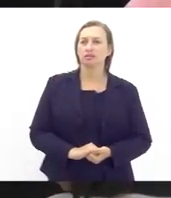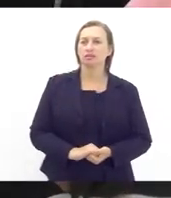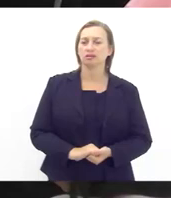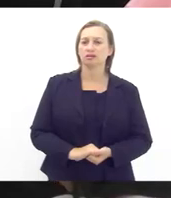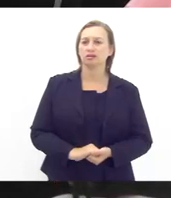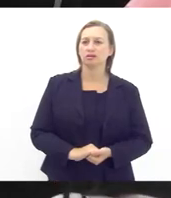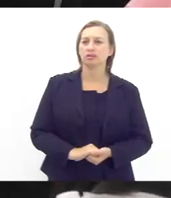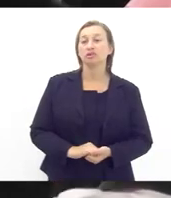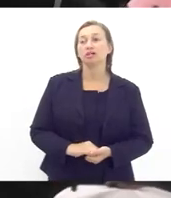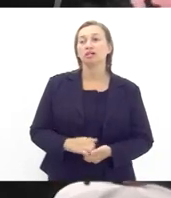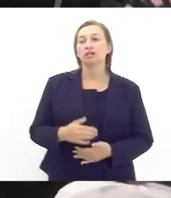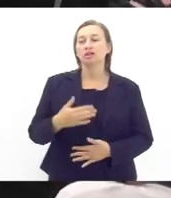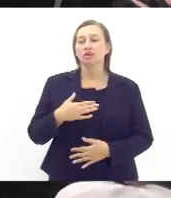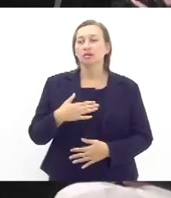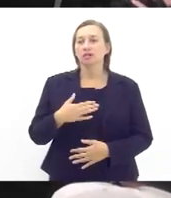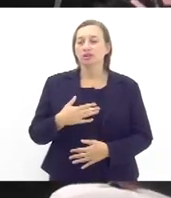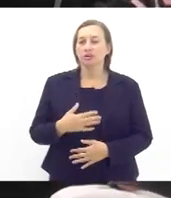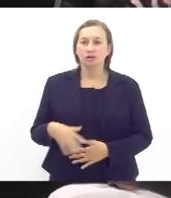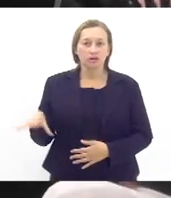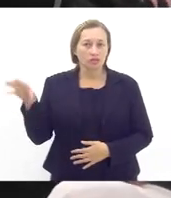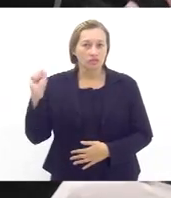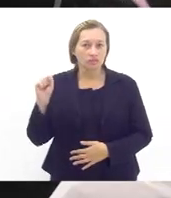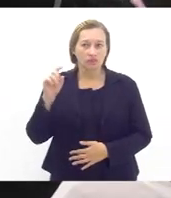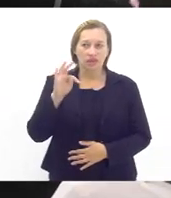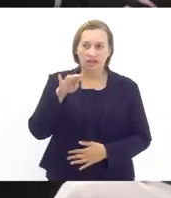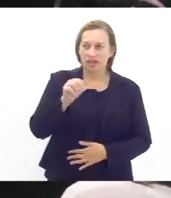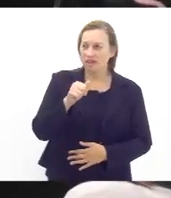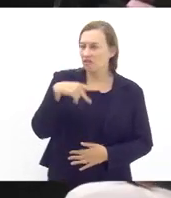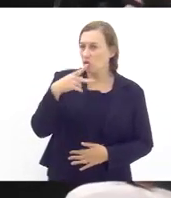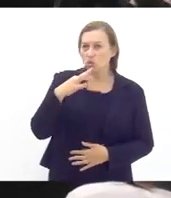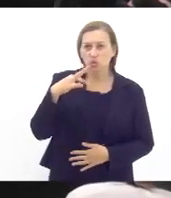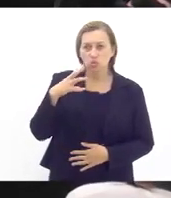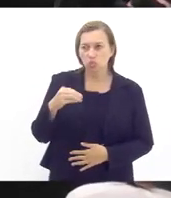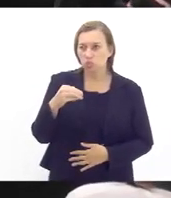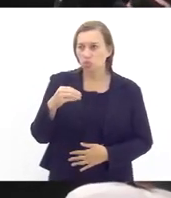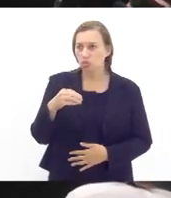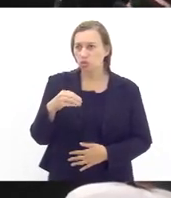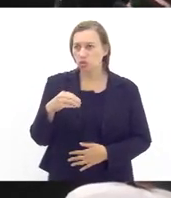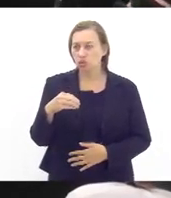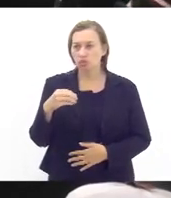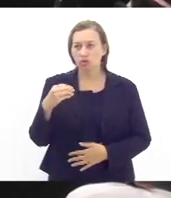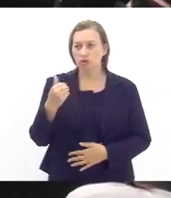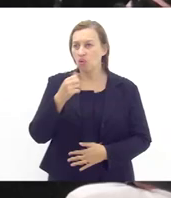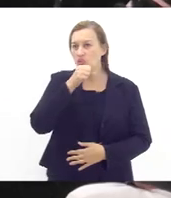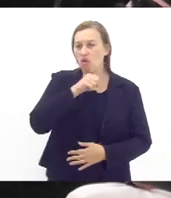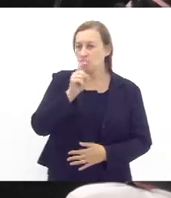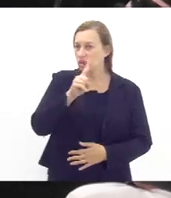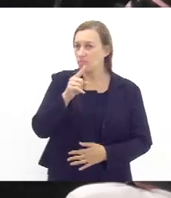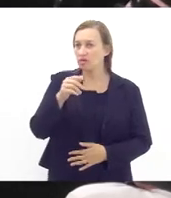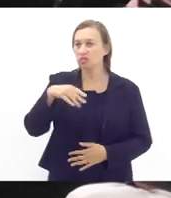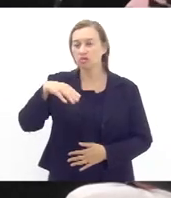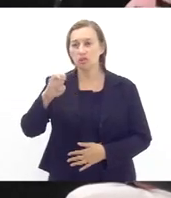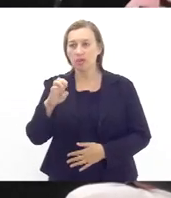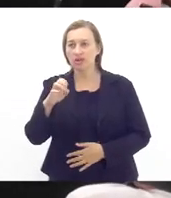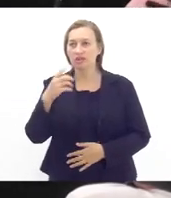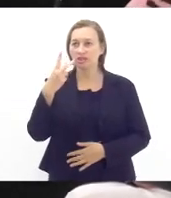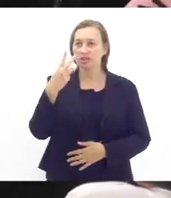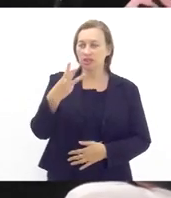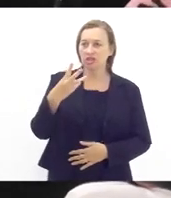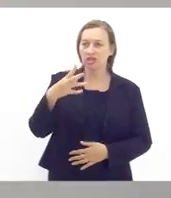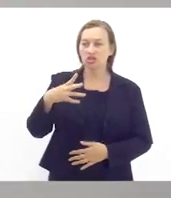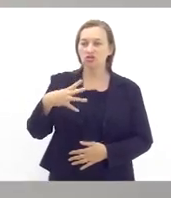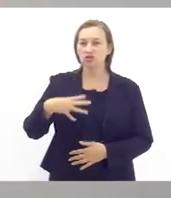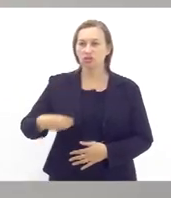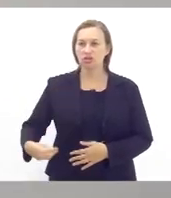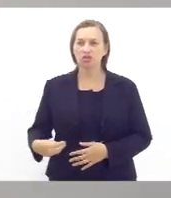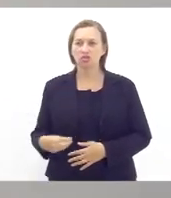eu escutando a Renata né já falou tudo né Renata Só não sou vó mas eu sou mãe de três filhos só atriz